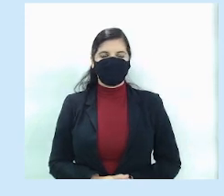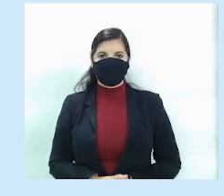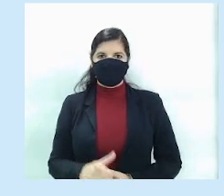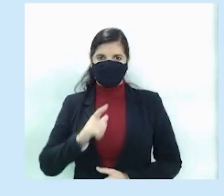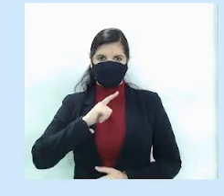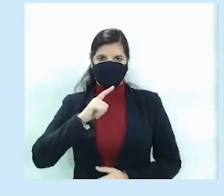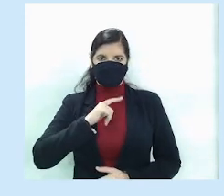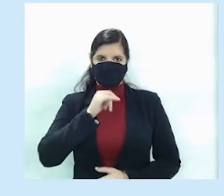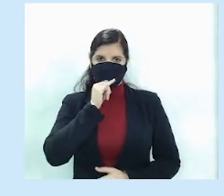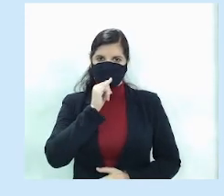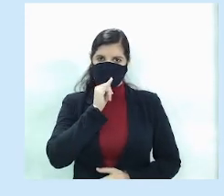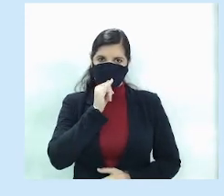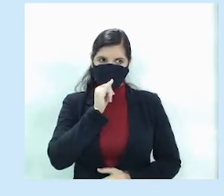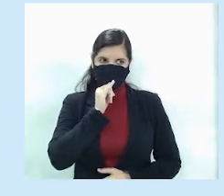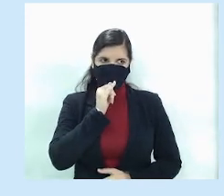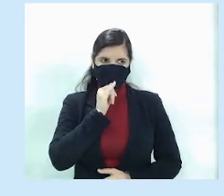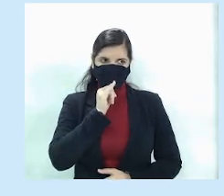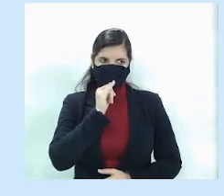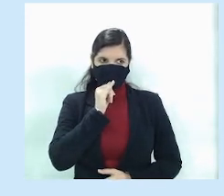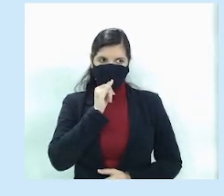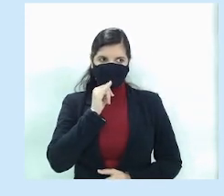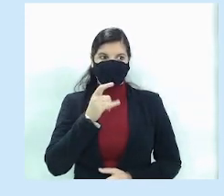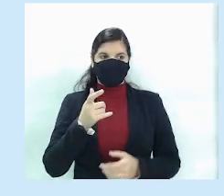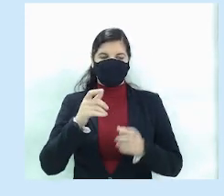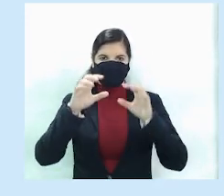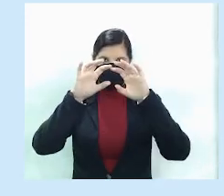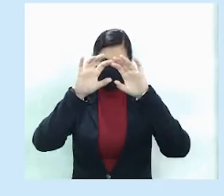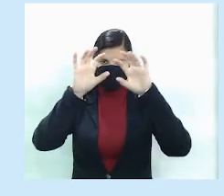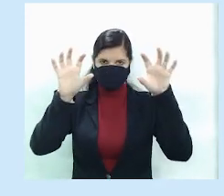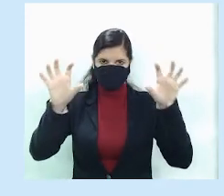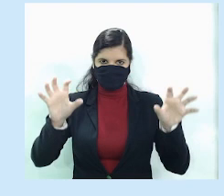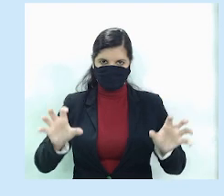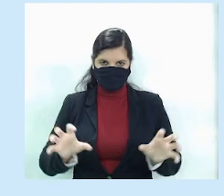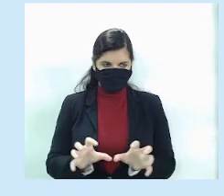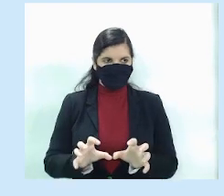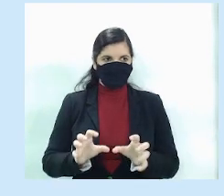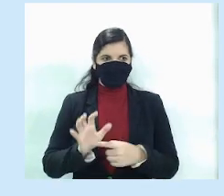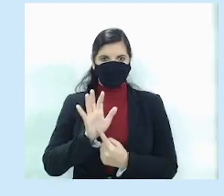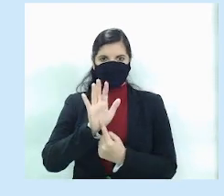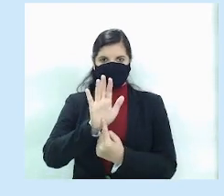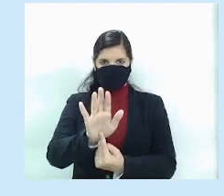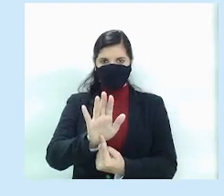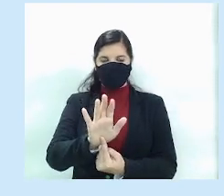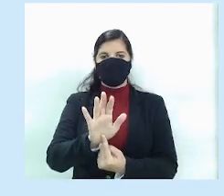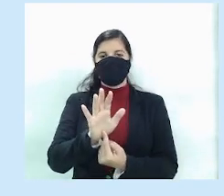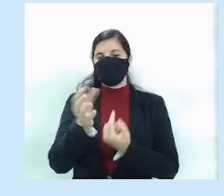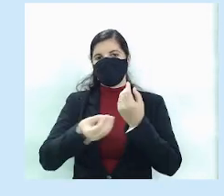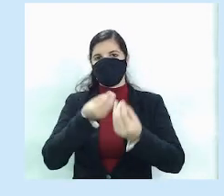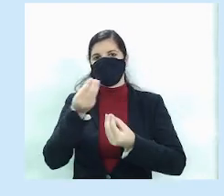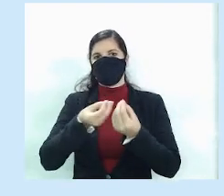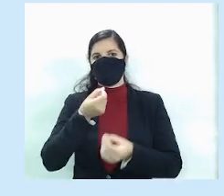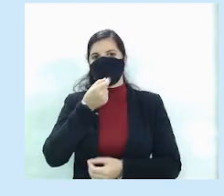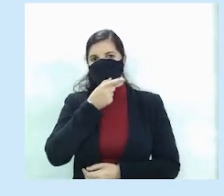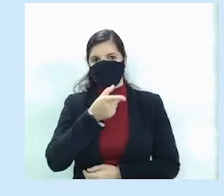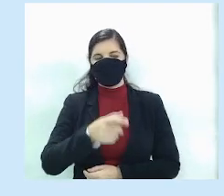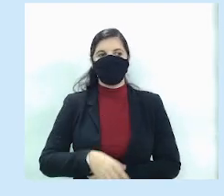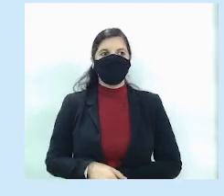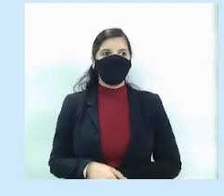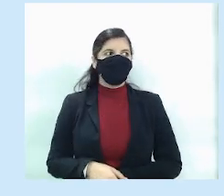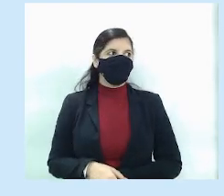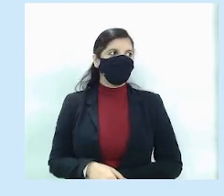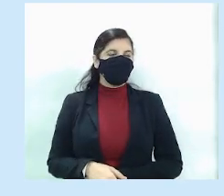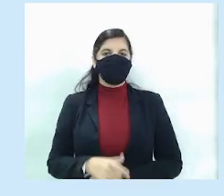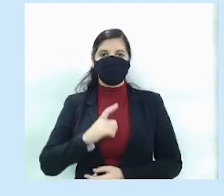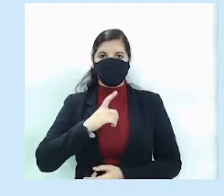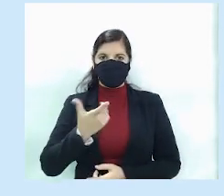aí um exemplo, né, um esquemazinho que mostra o que é que envolve o humor, certo? Então vamos ver o